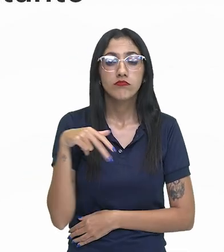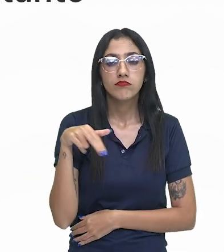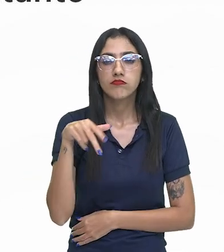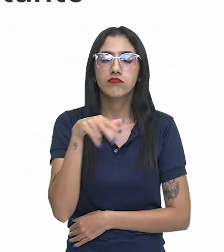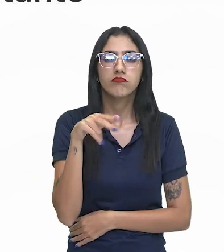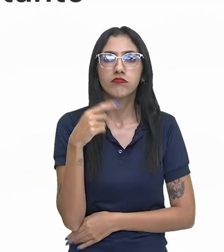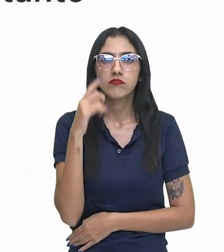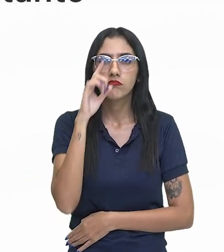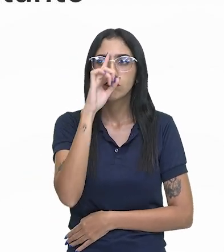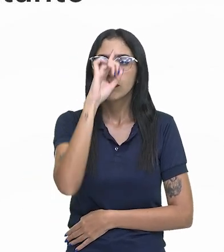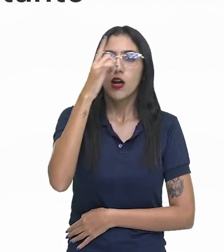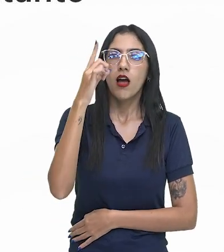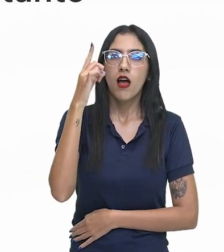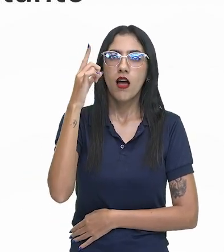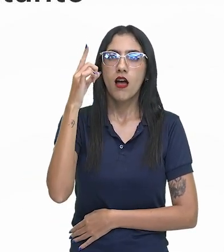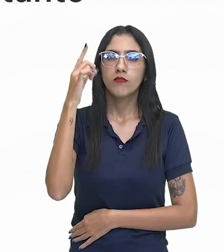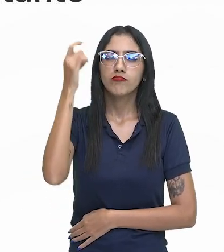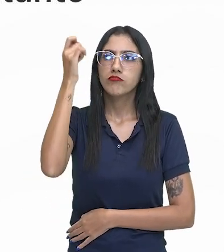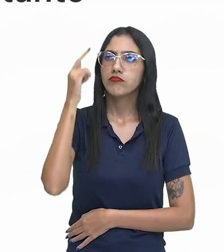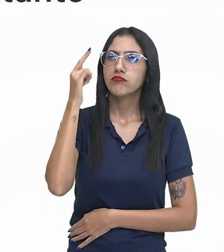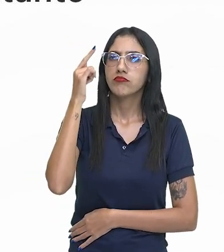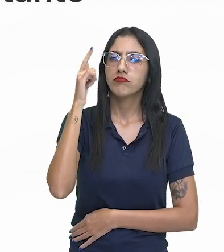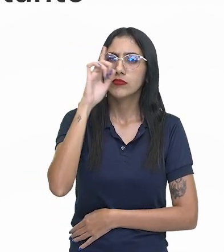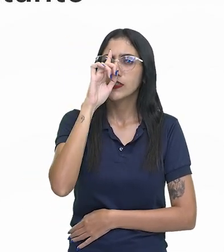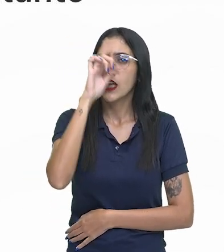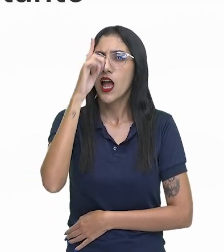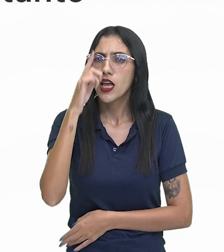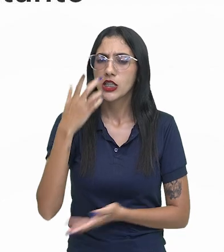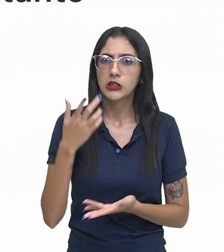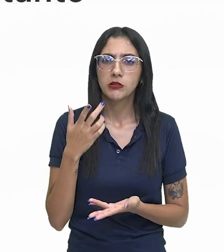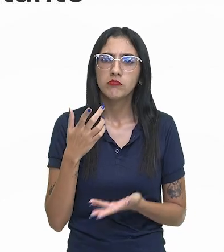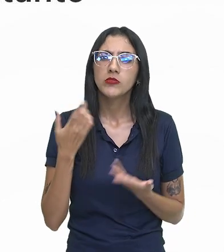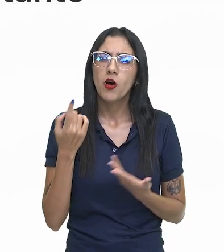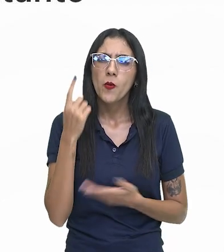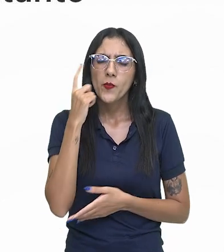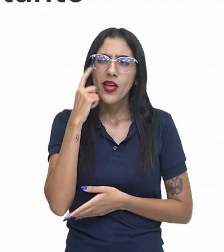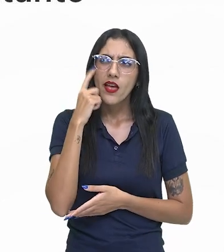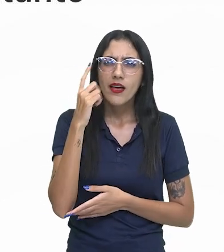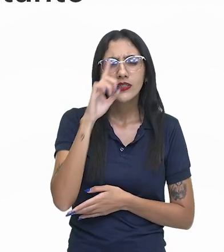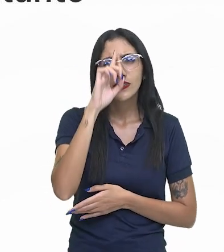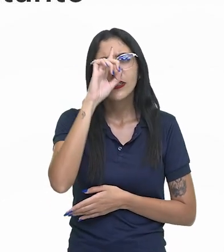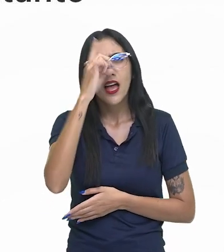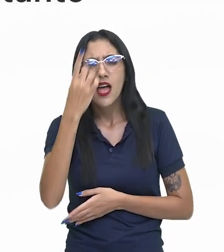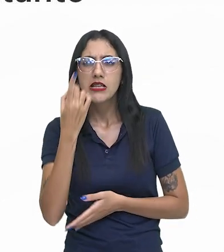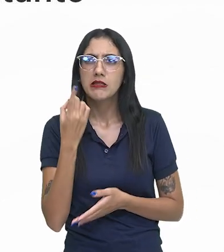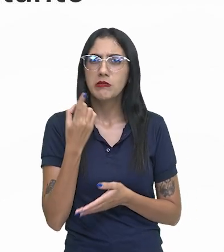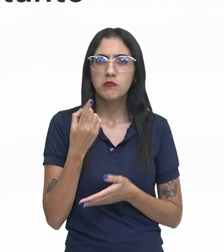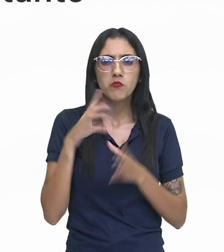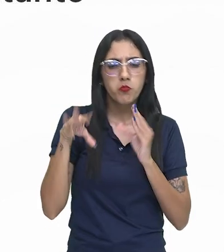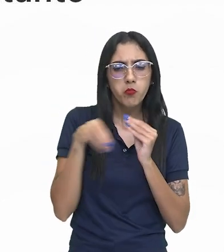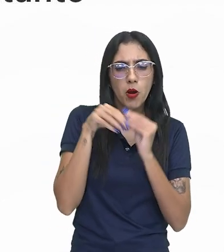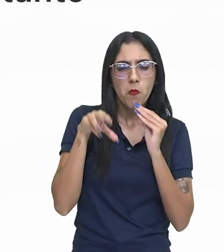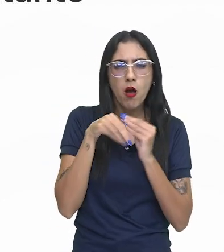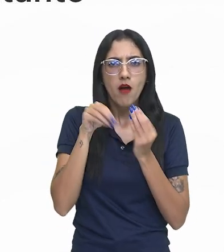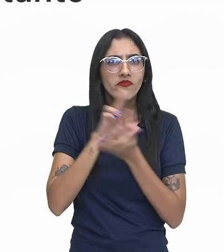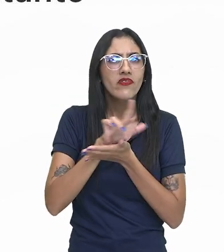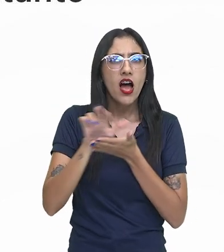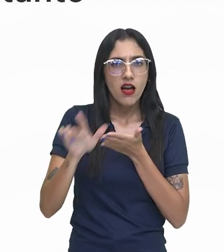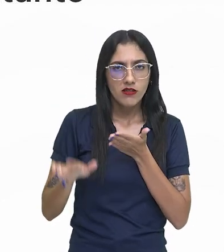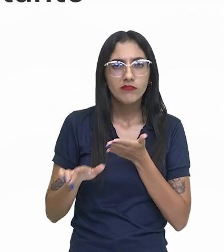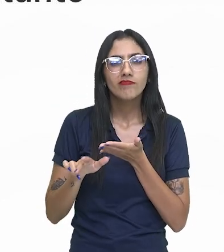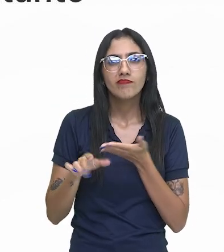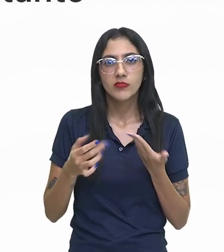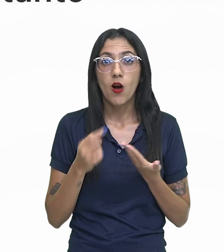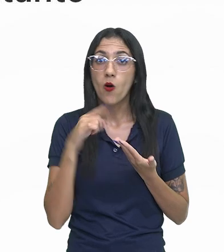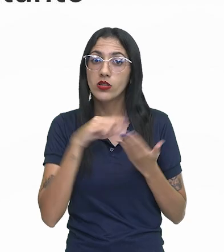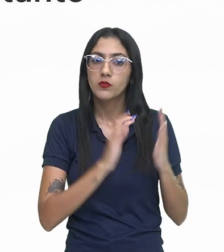repente, surge uma ideia genial? De tanto trabalhar a ideia, até surgem novas ideias que se somam ao original.